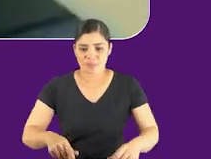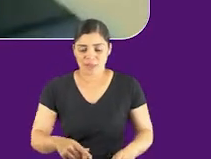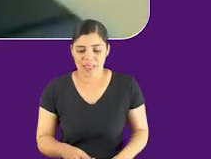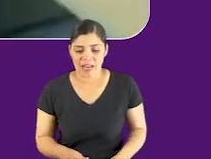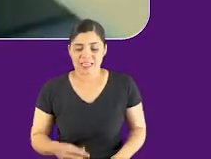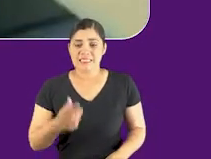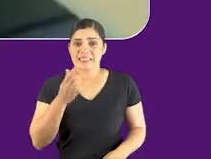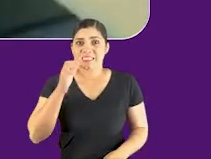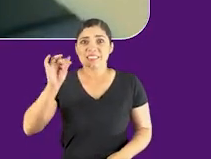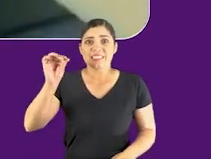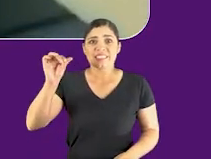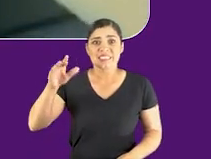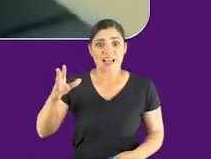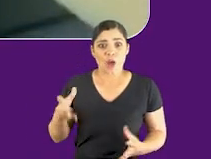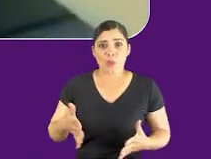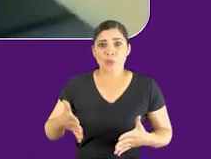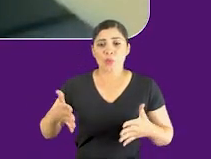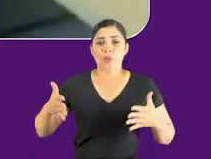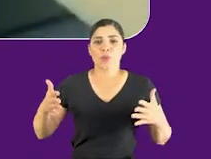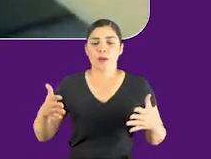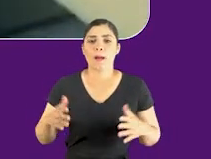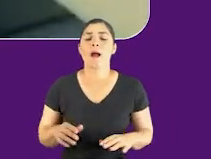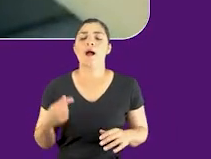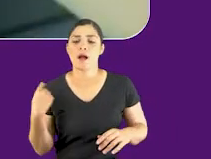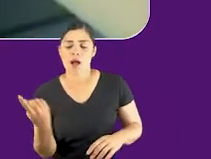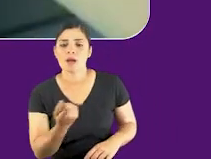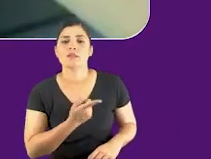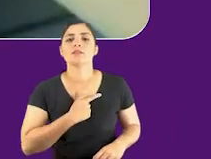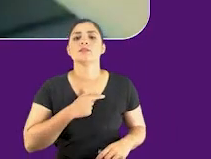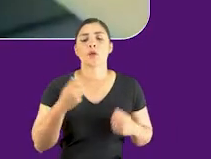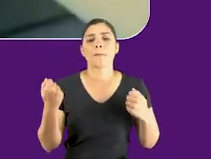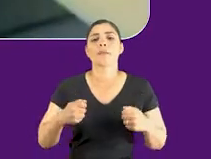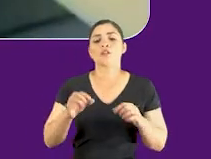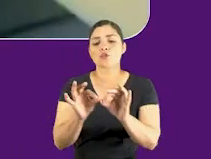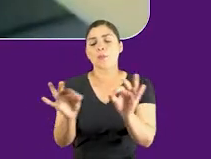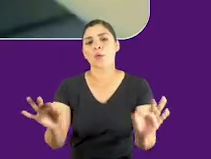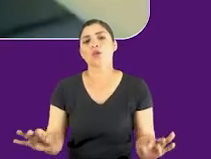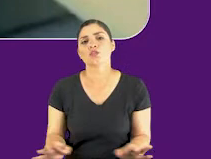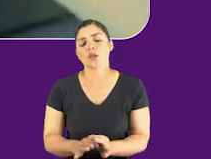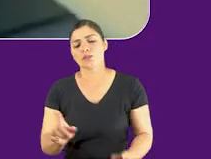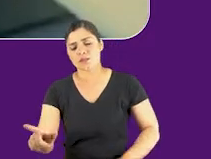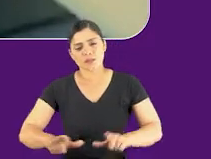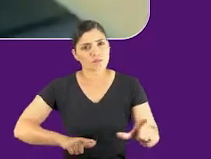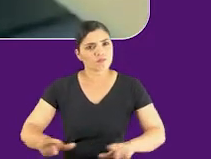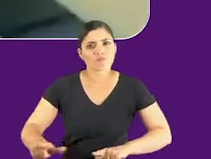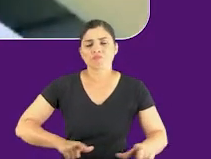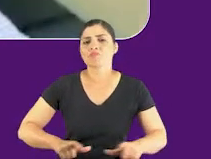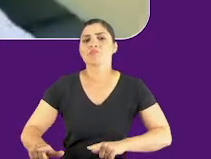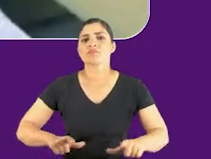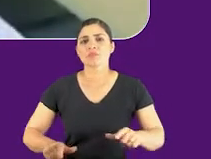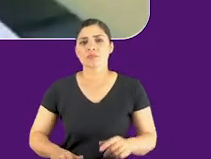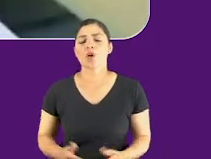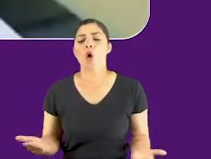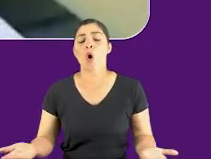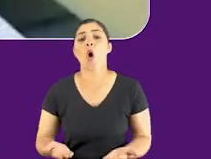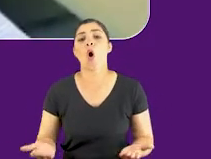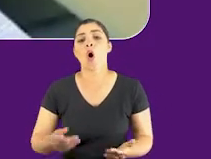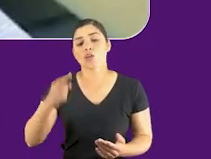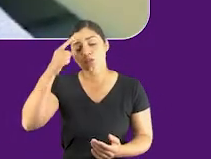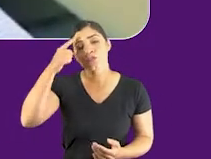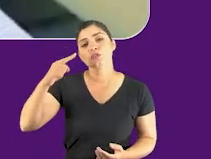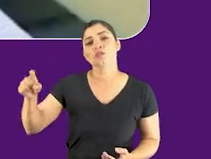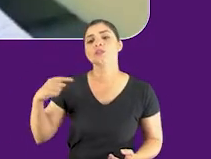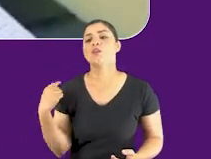de outras coisas então é esse projeto nós é muito com isso e hoje em dia nós temos as